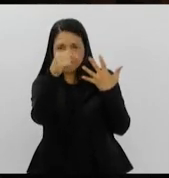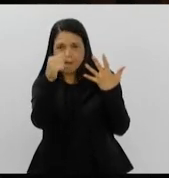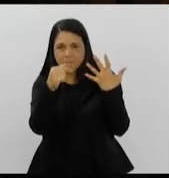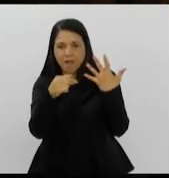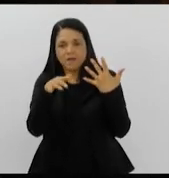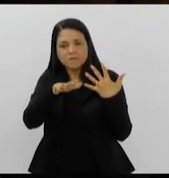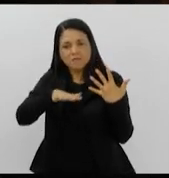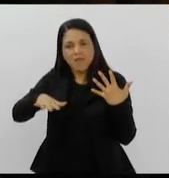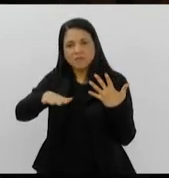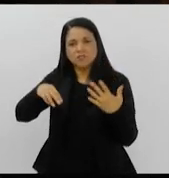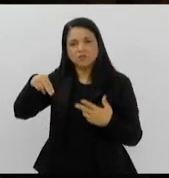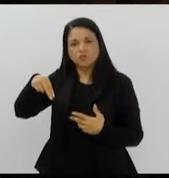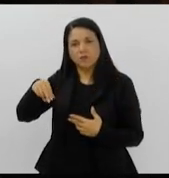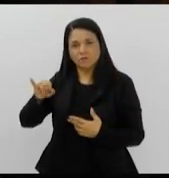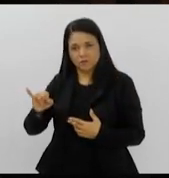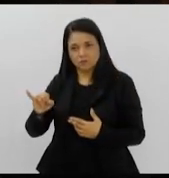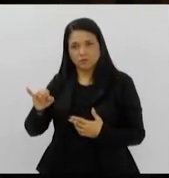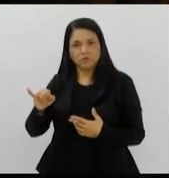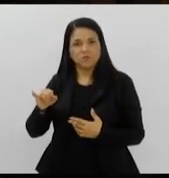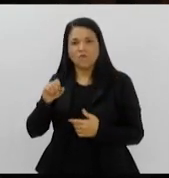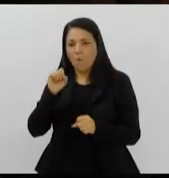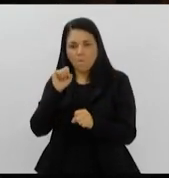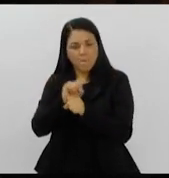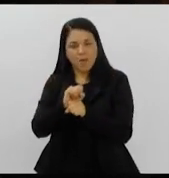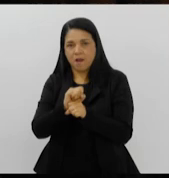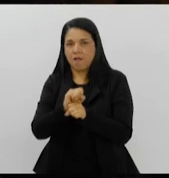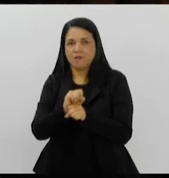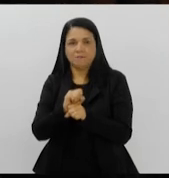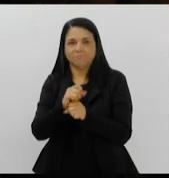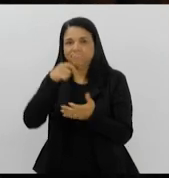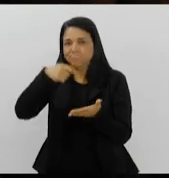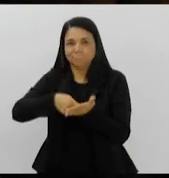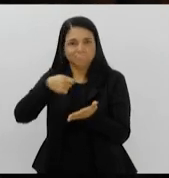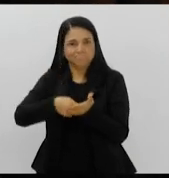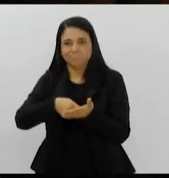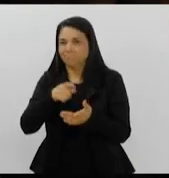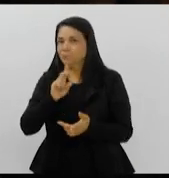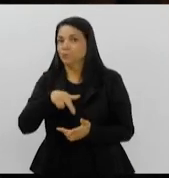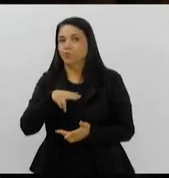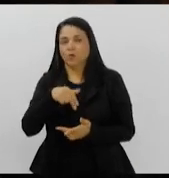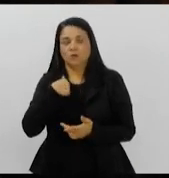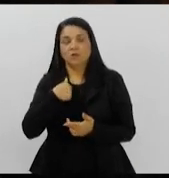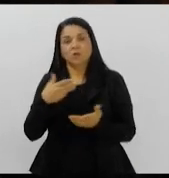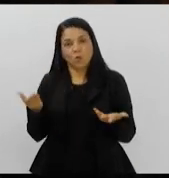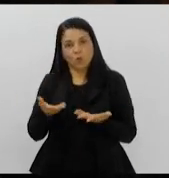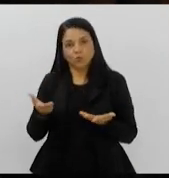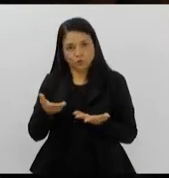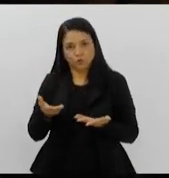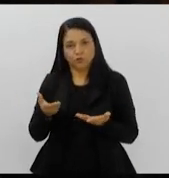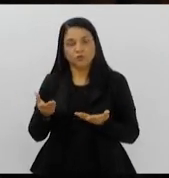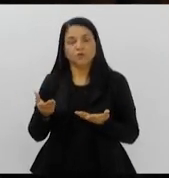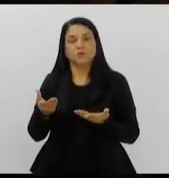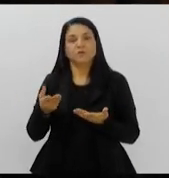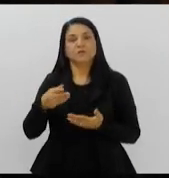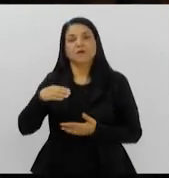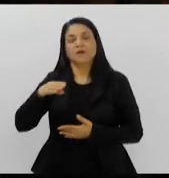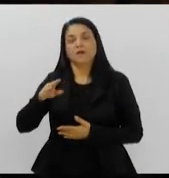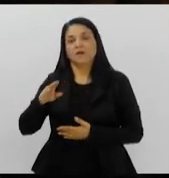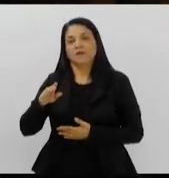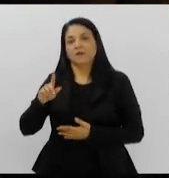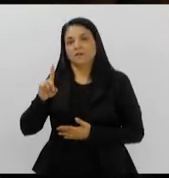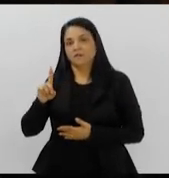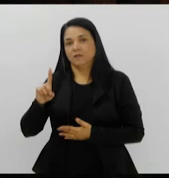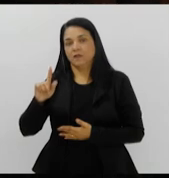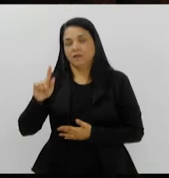Iguaçu. E vamos, gente, não vamos parar de cobrar. Vamos voltar hoje mesmo na DHBF